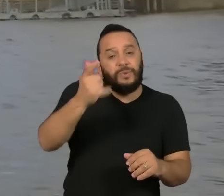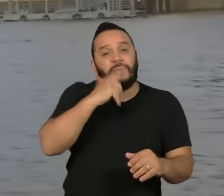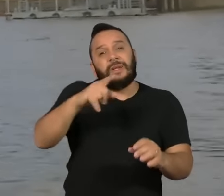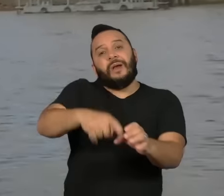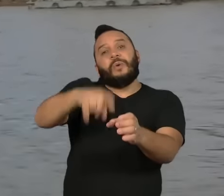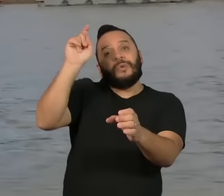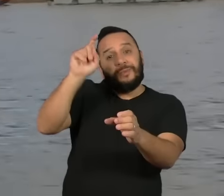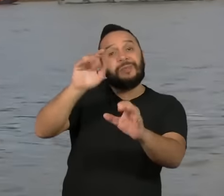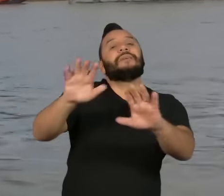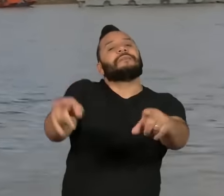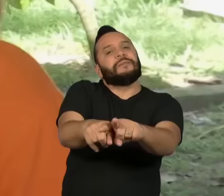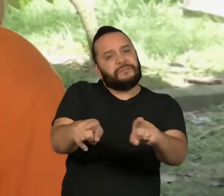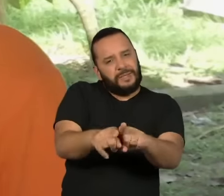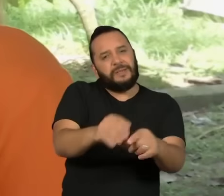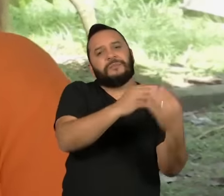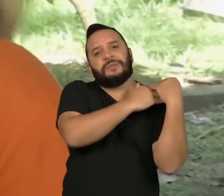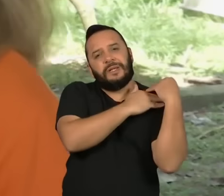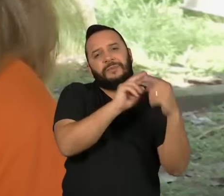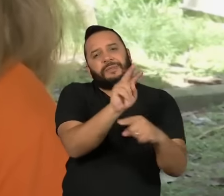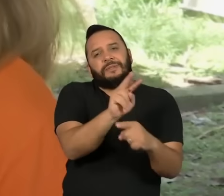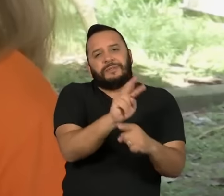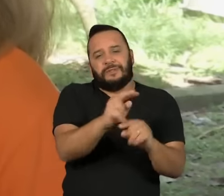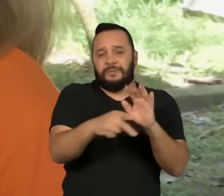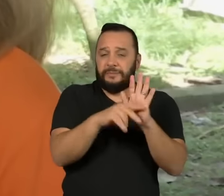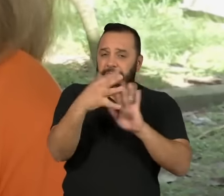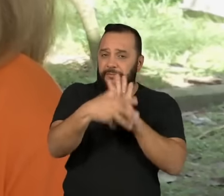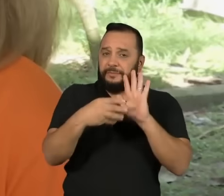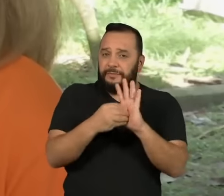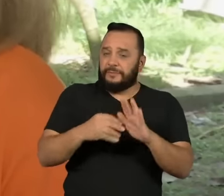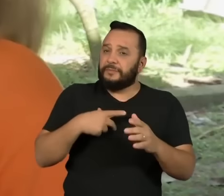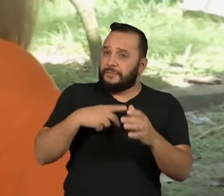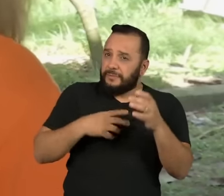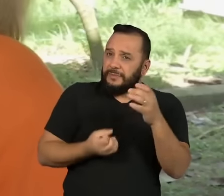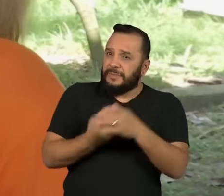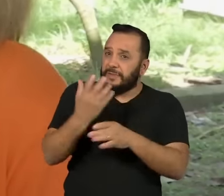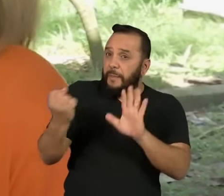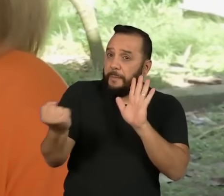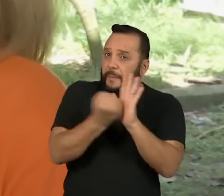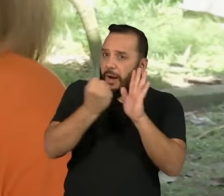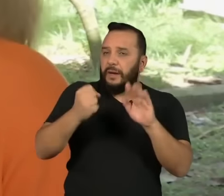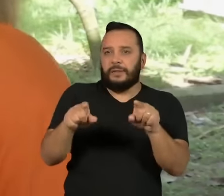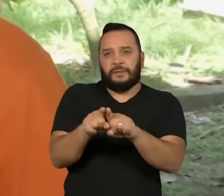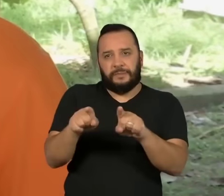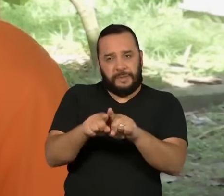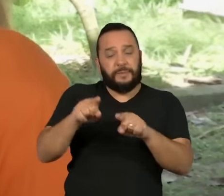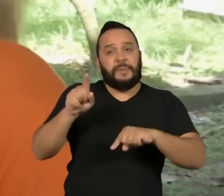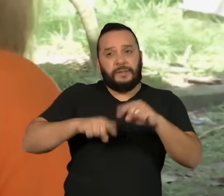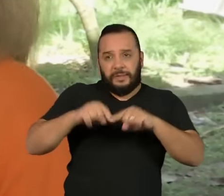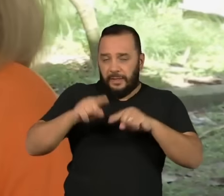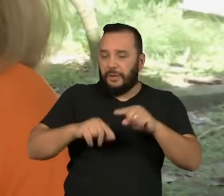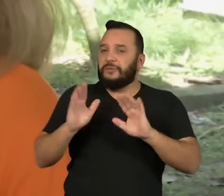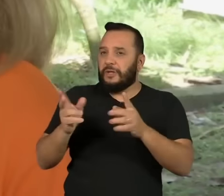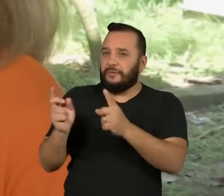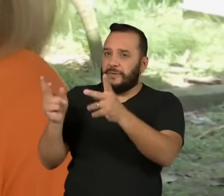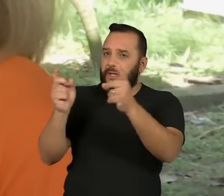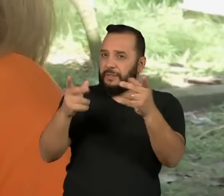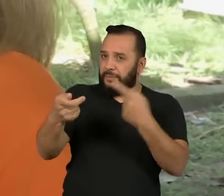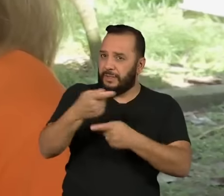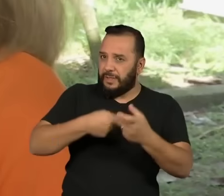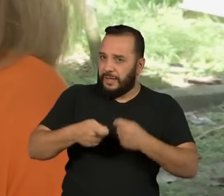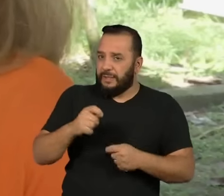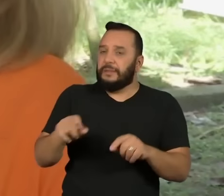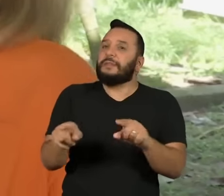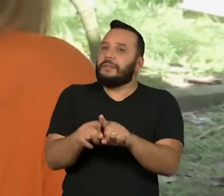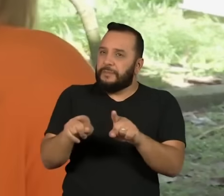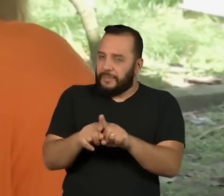da Amazônia. A gente cria uma marca, cria um produto, valida esse produto no mercado, cria uma receita